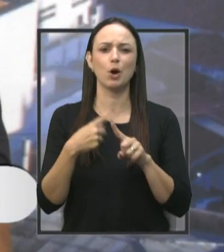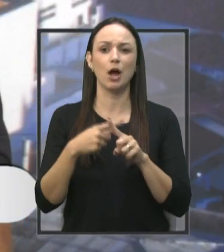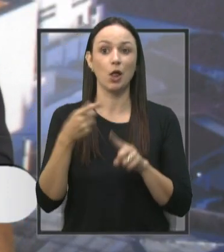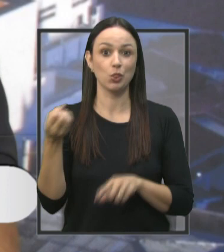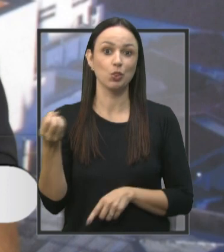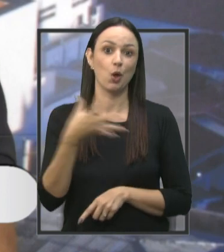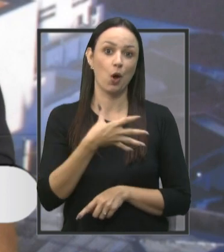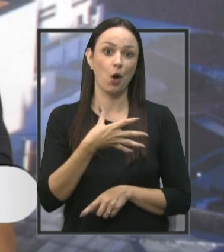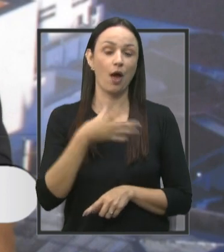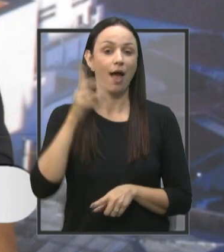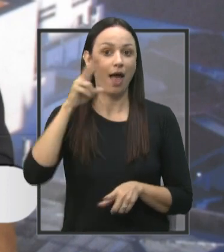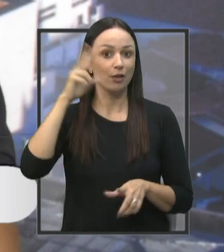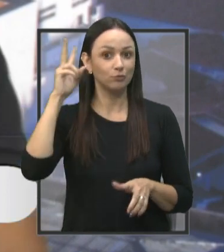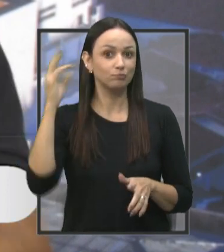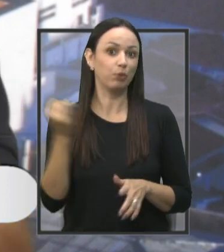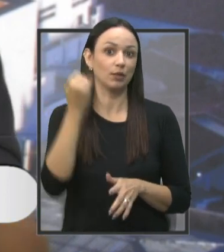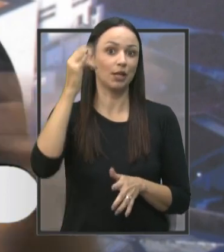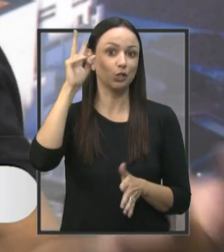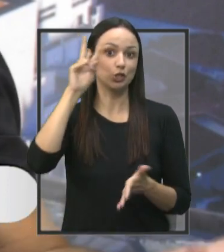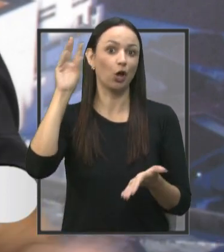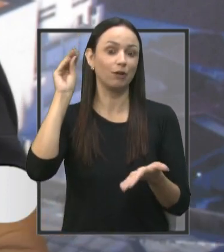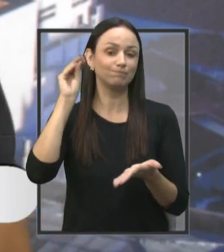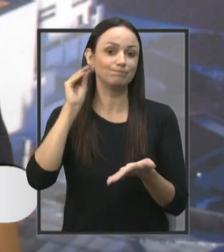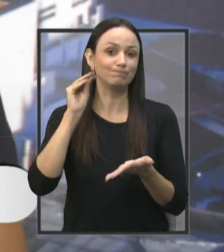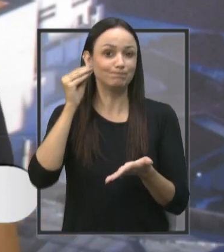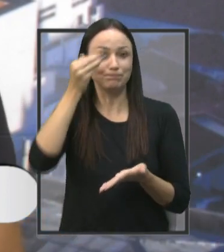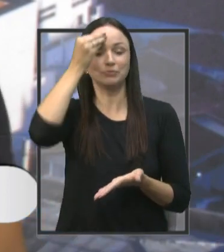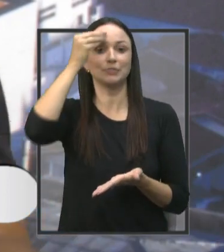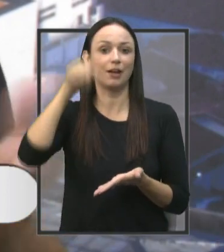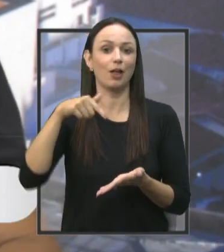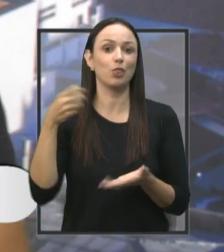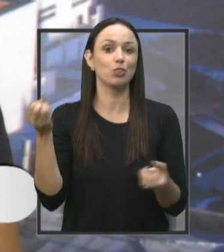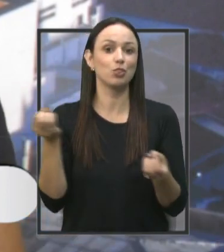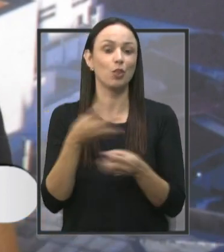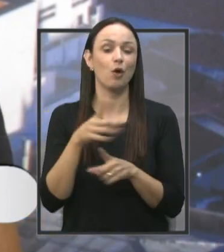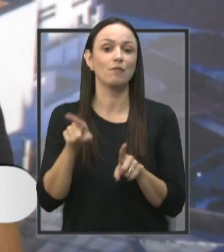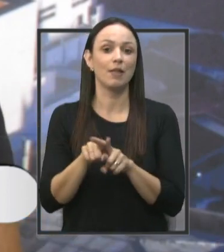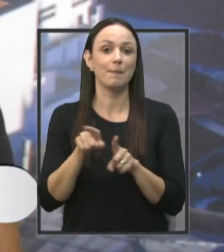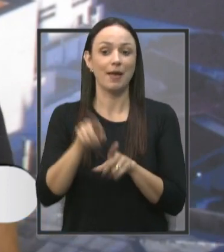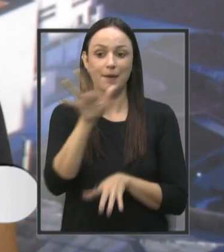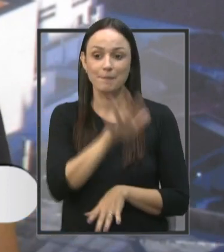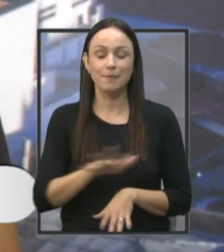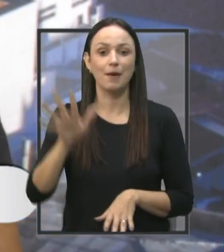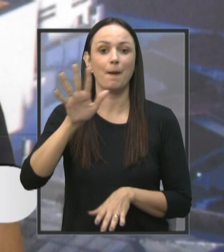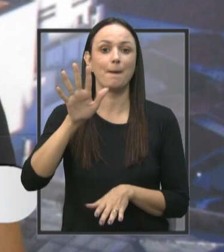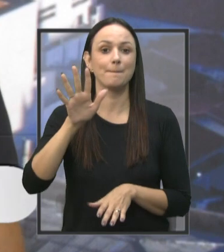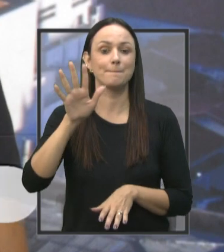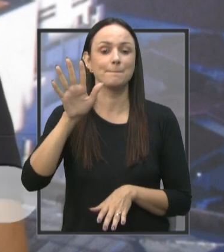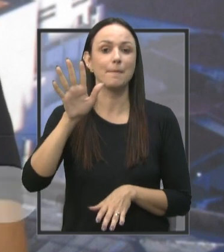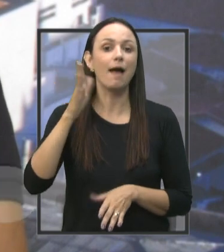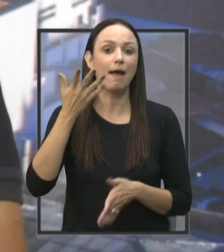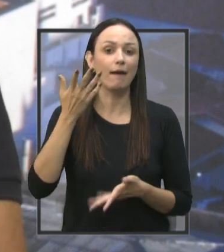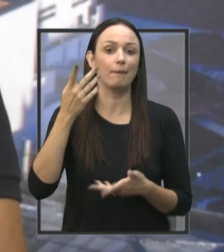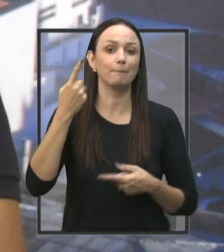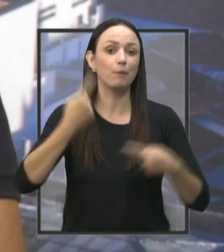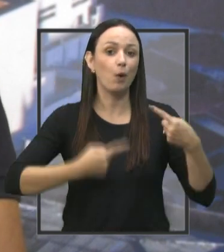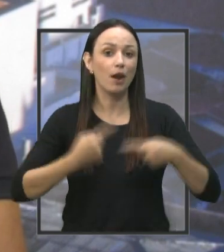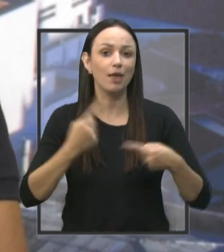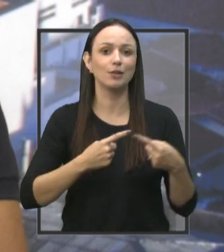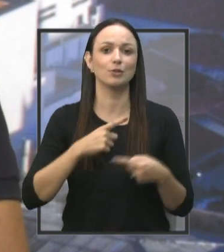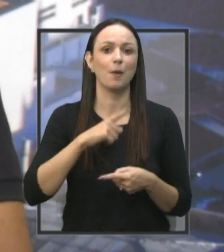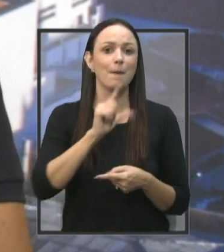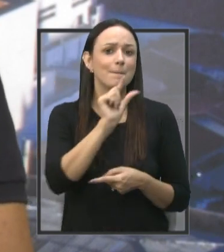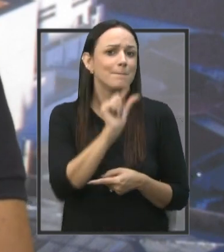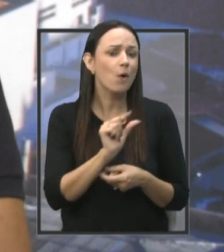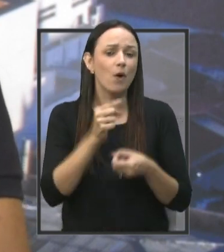Além de ser histórico na nossa cidade, é algo novo no cenário nacional, no cenário político nacional. Algumas